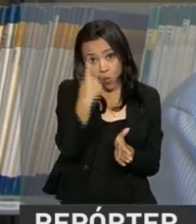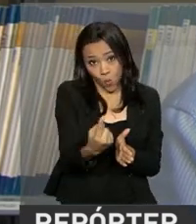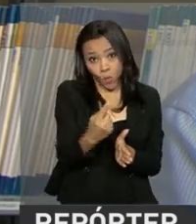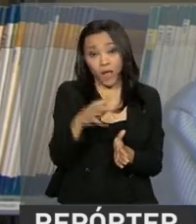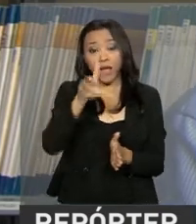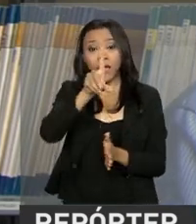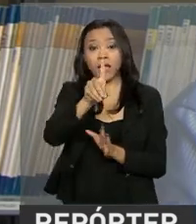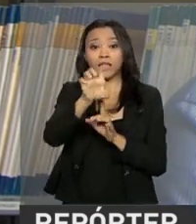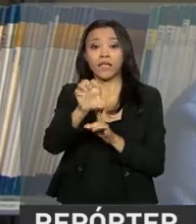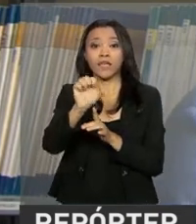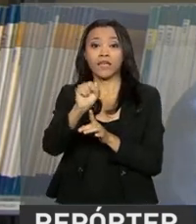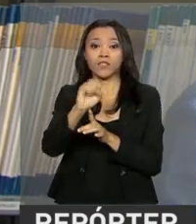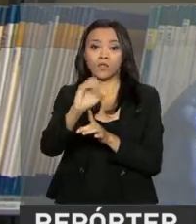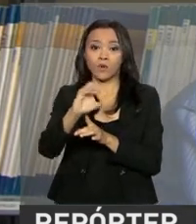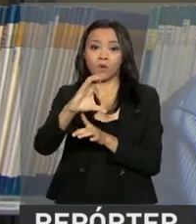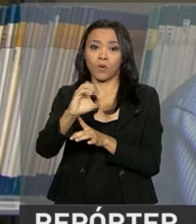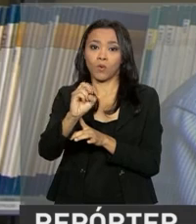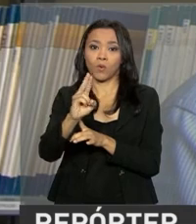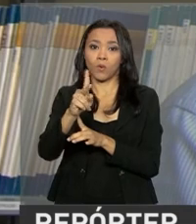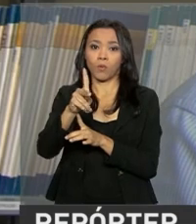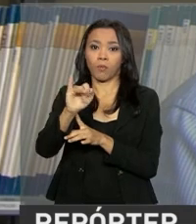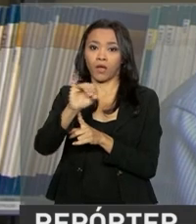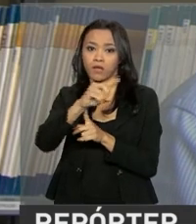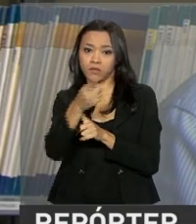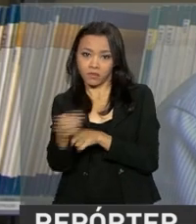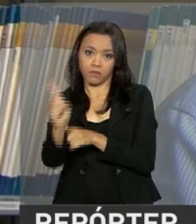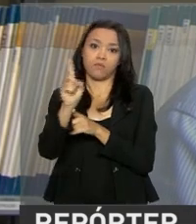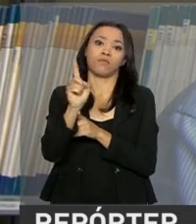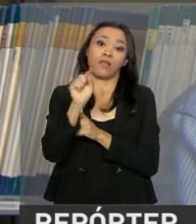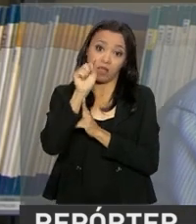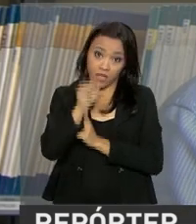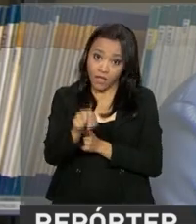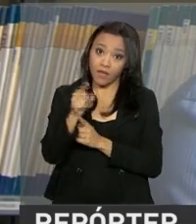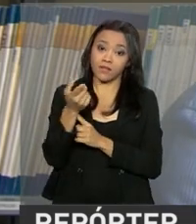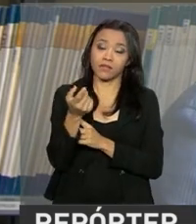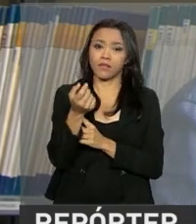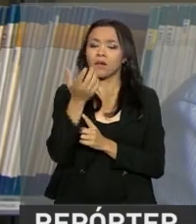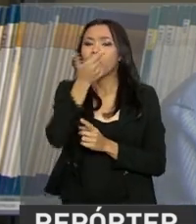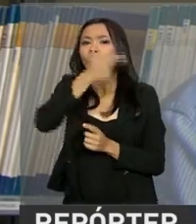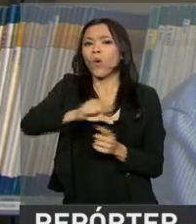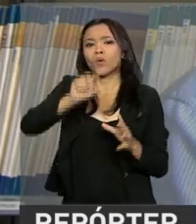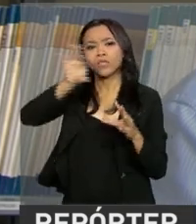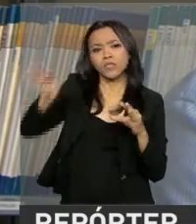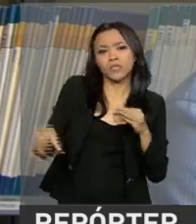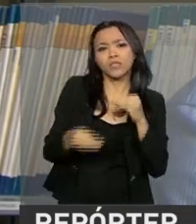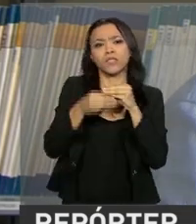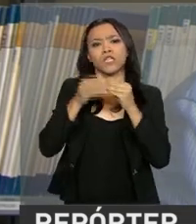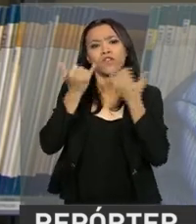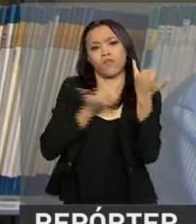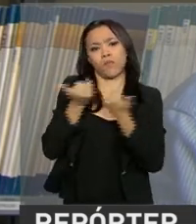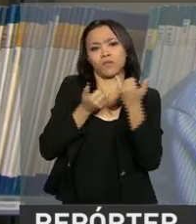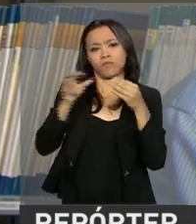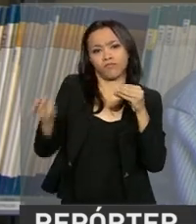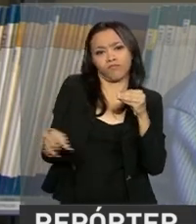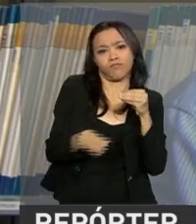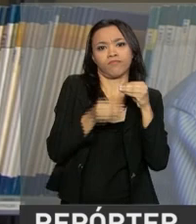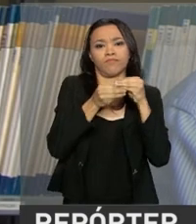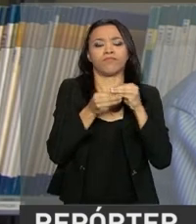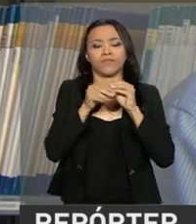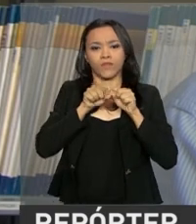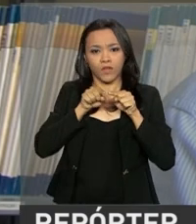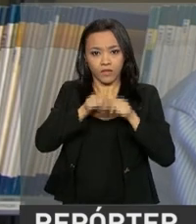desocupação foram inseridos juntamente nesses indicadores mais dois atores né mais duas formas de subutilização